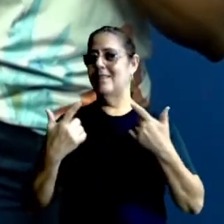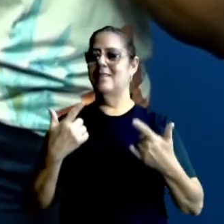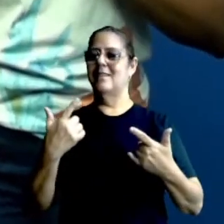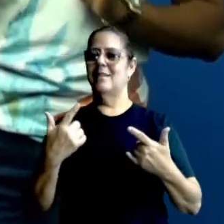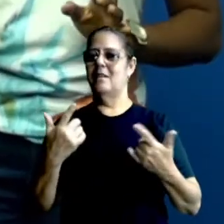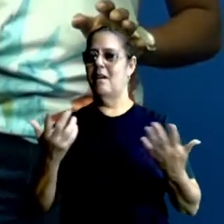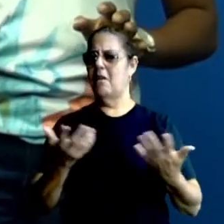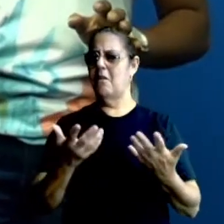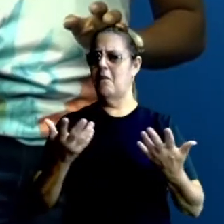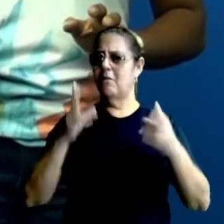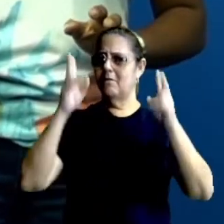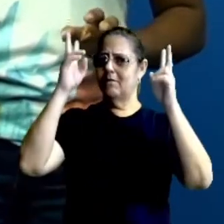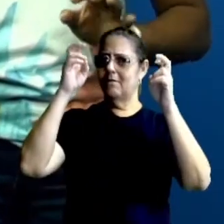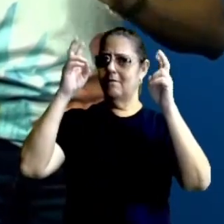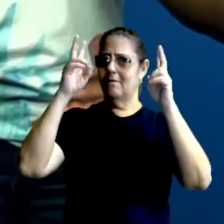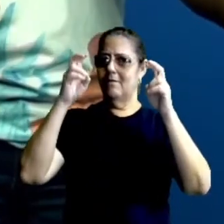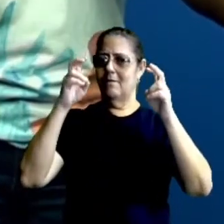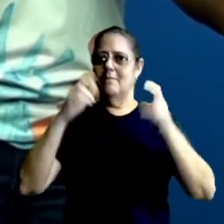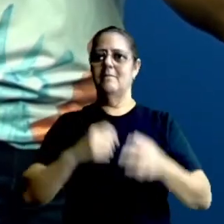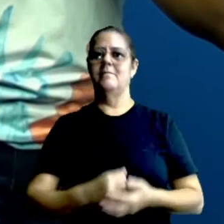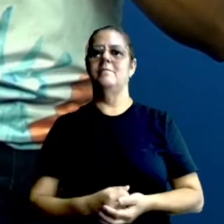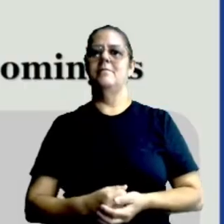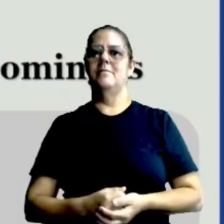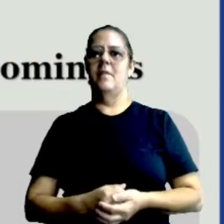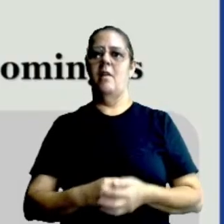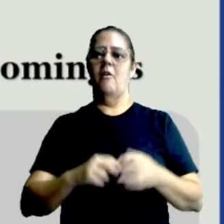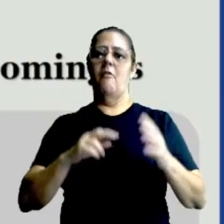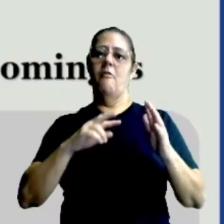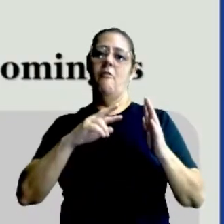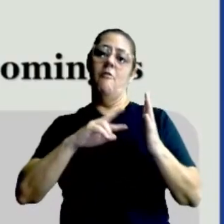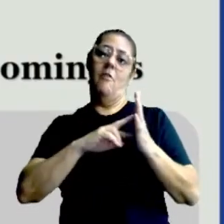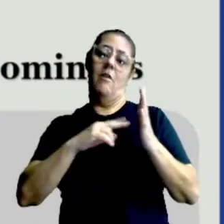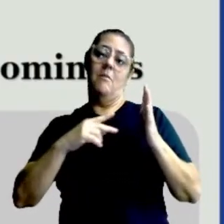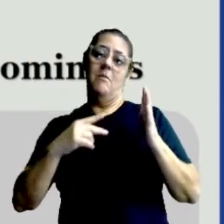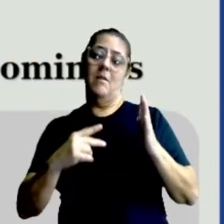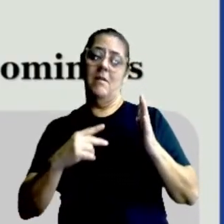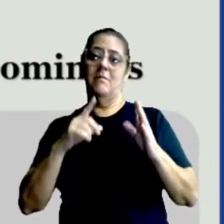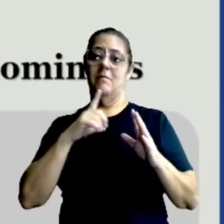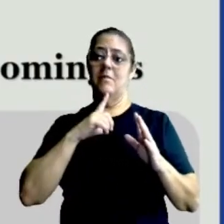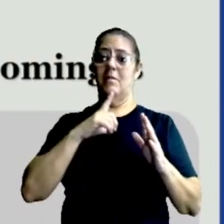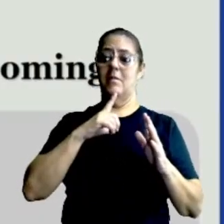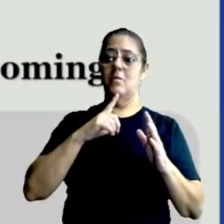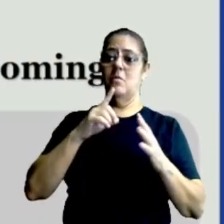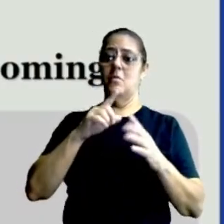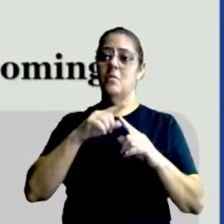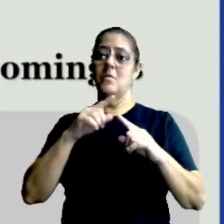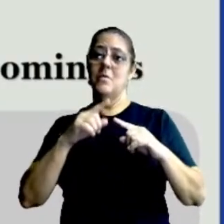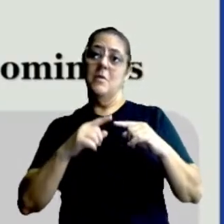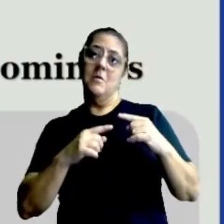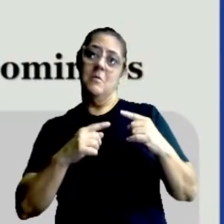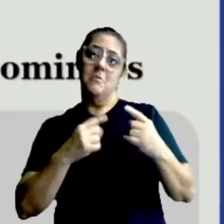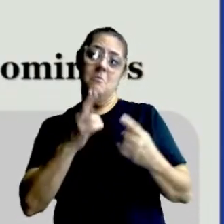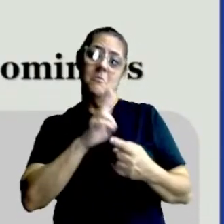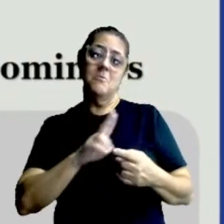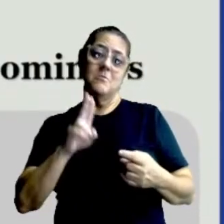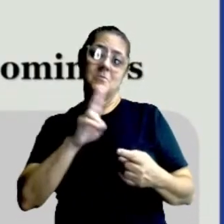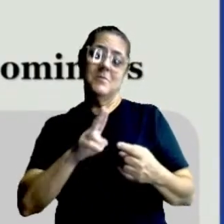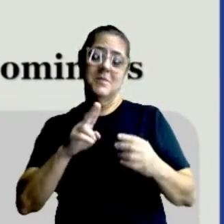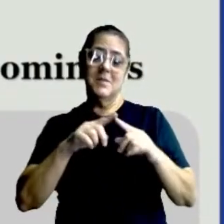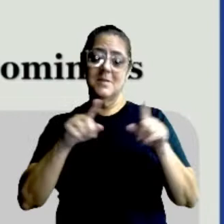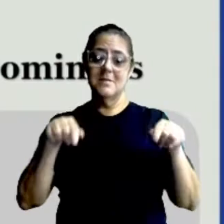Amado vamos saber o tema de hoje ó vocabulário de uso diário em sala de aula é isso mesmo